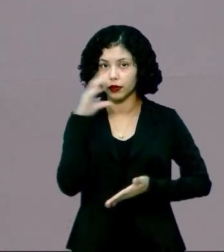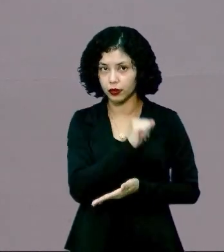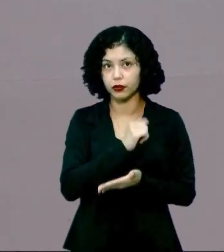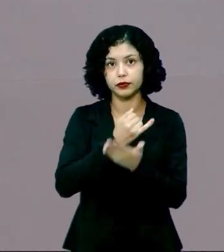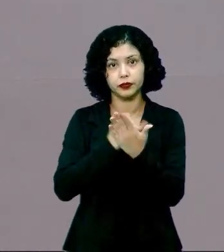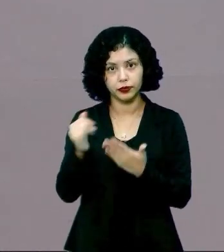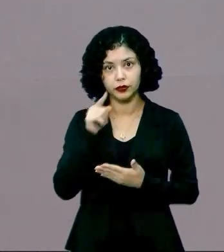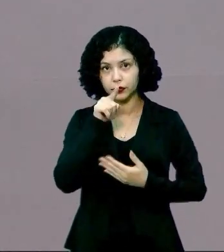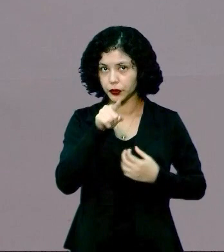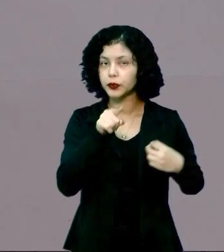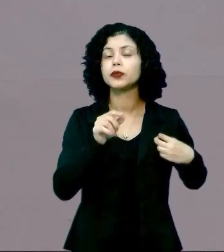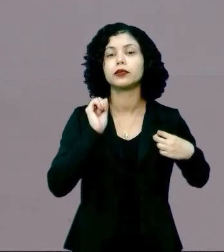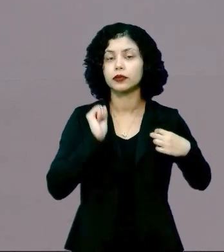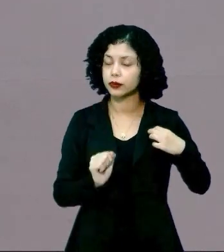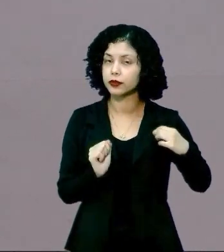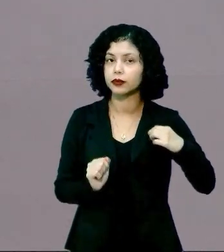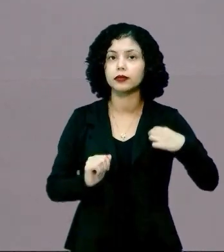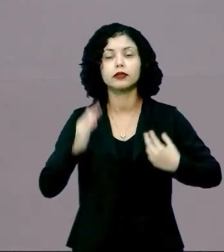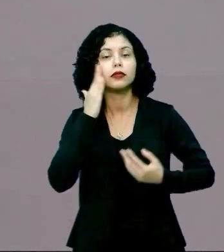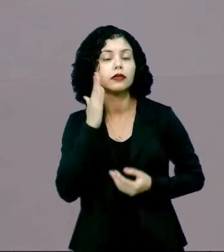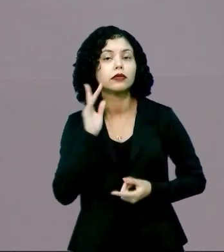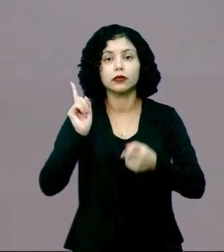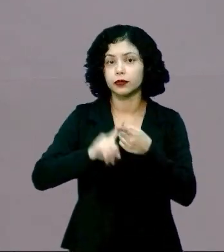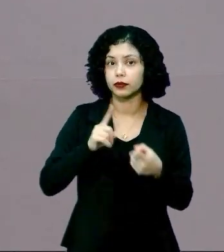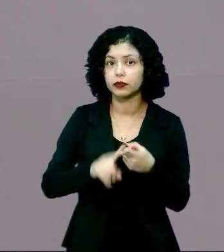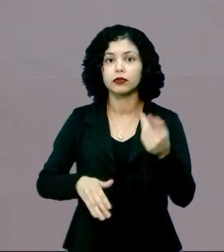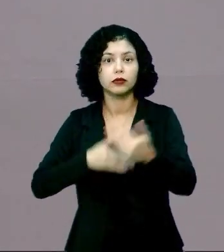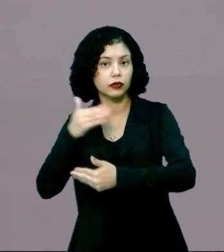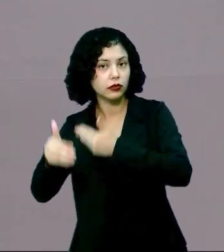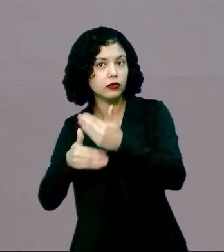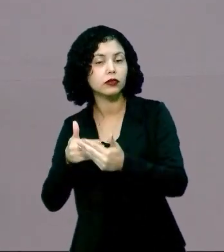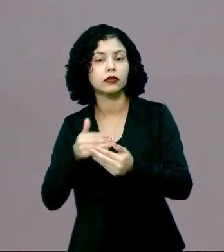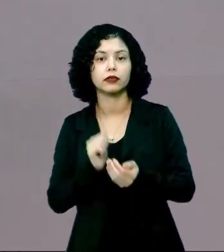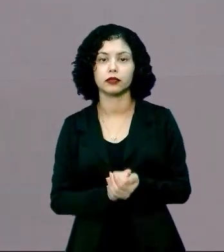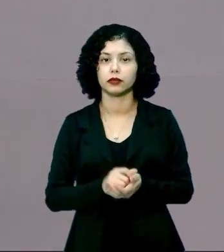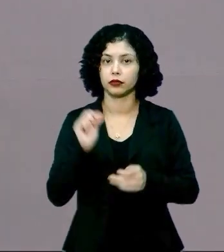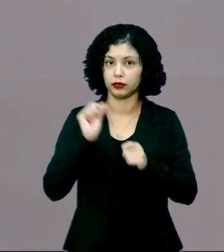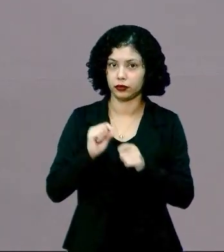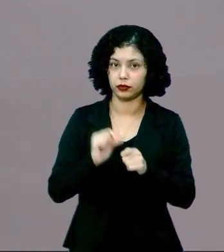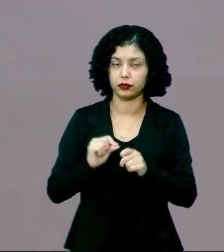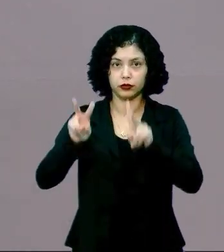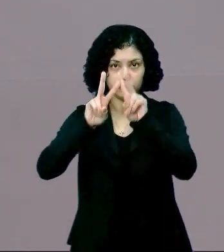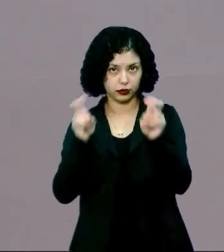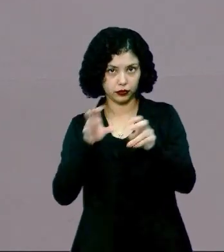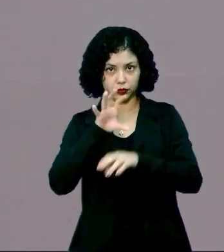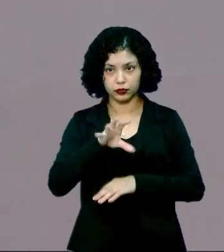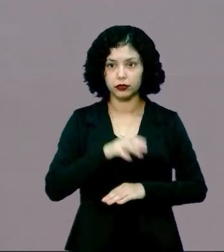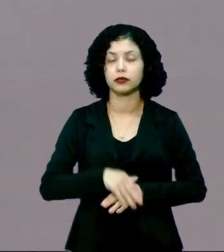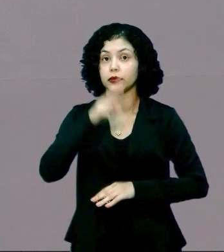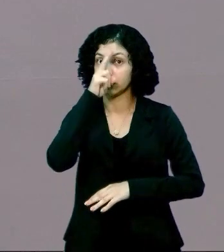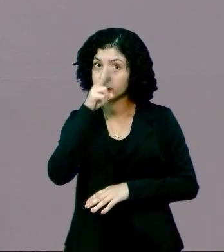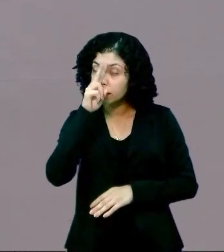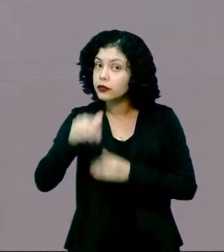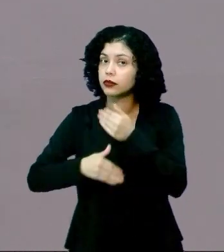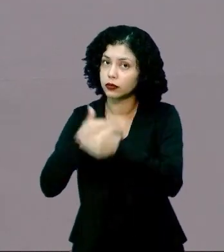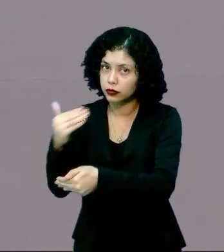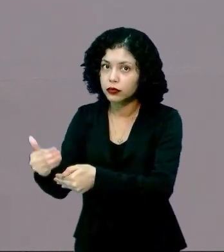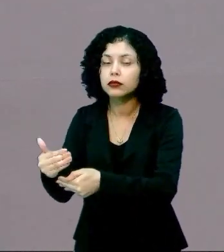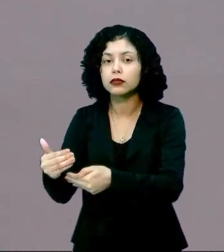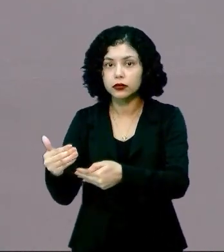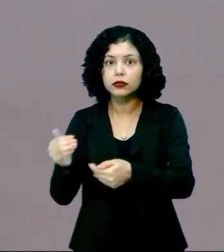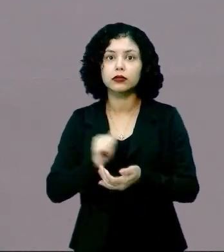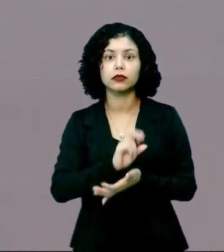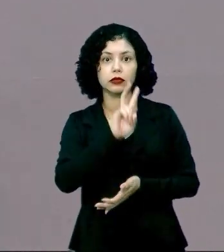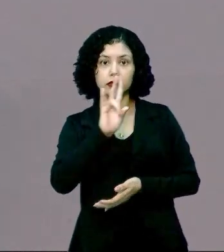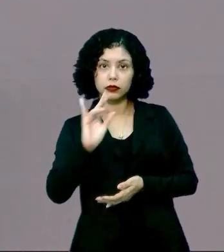da introdução para que vocês possam entender o porquê que o desenvolvimento foi realizado daquela forma. Lembrando que o desenvolvimento,